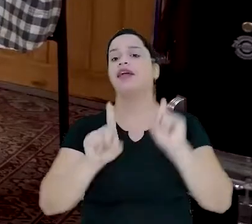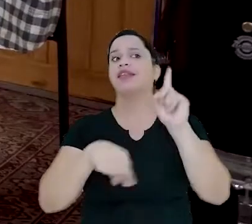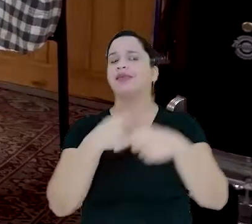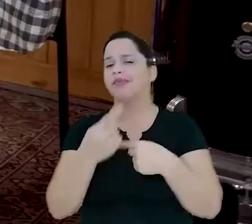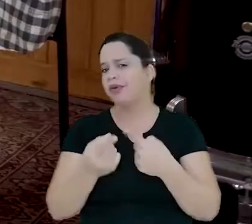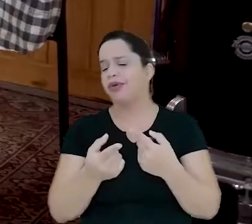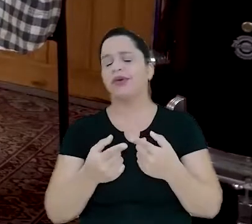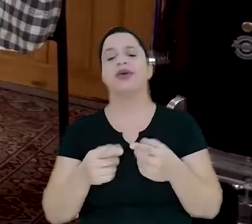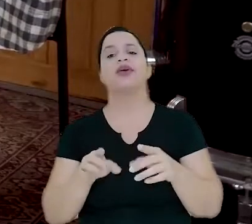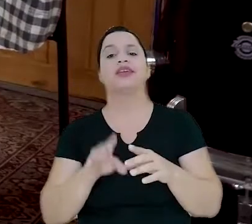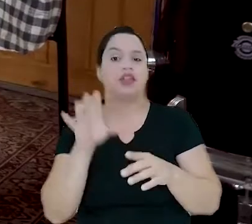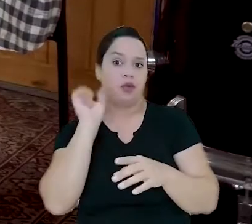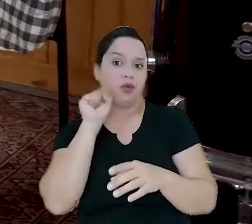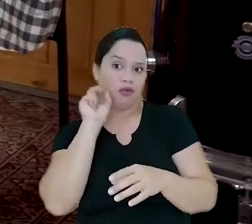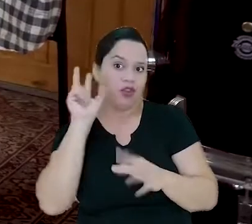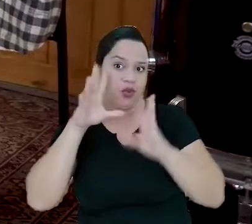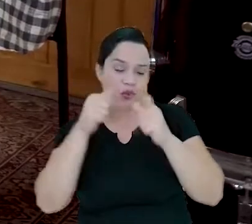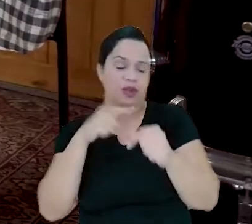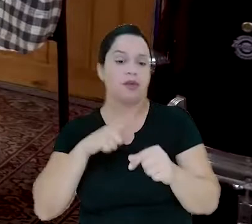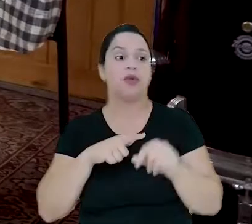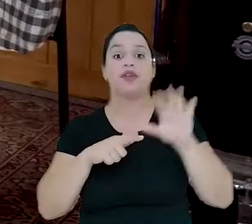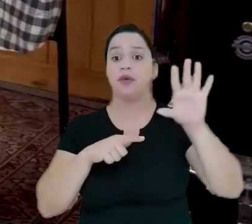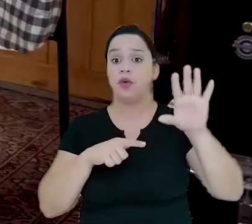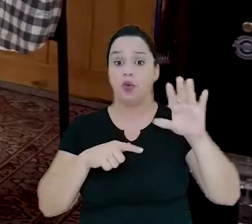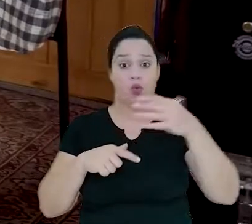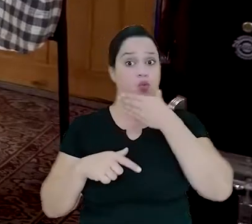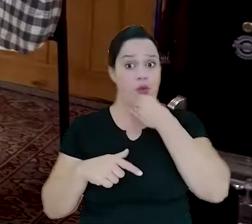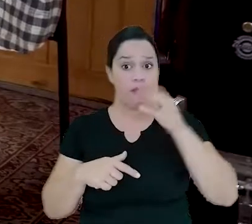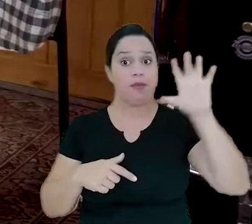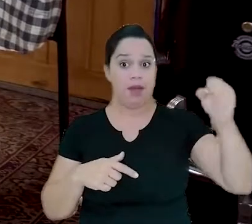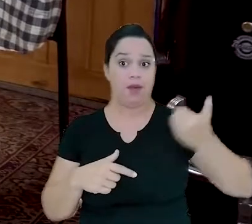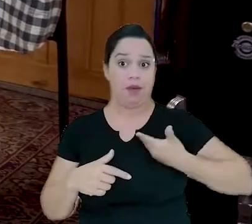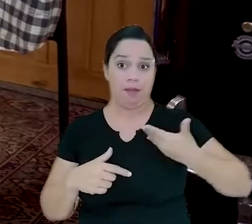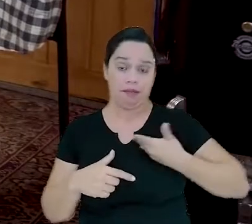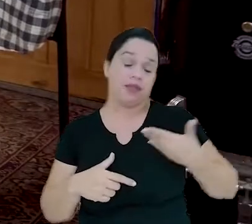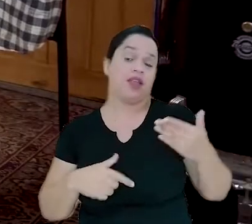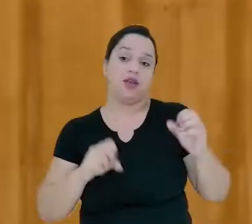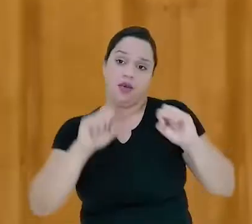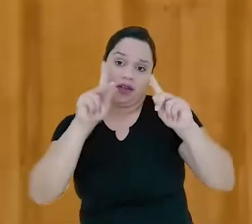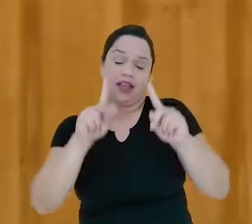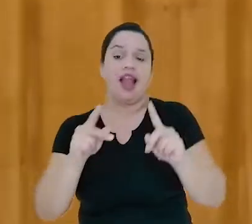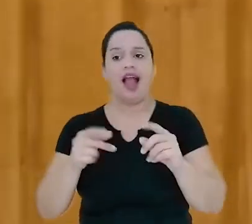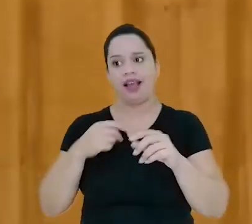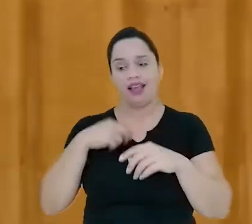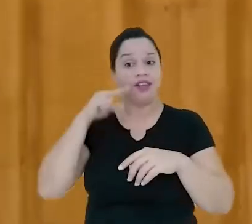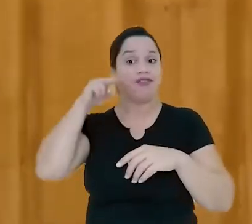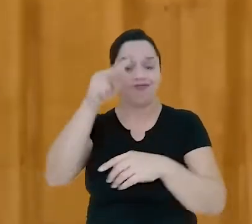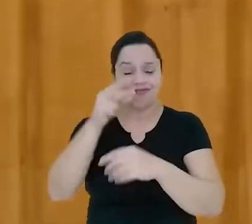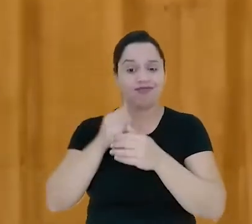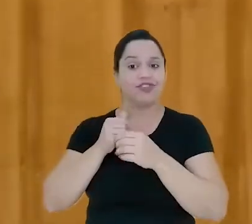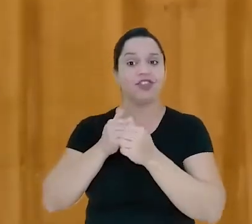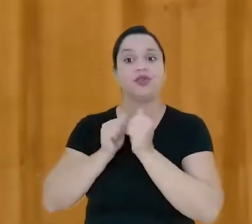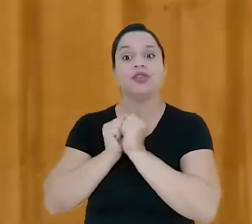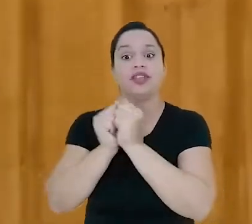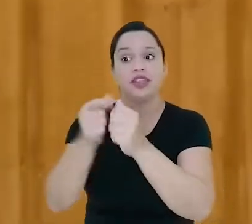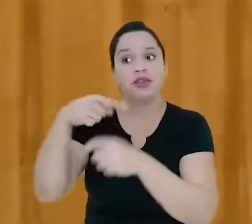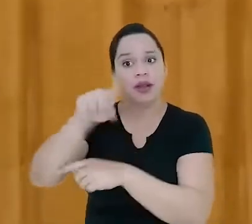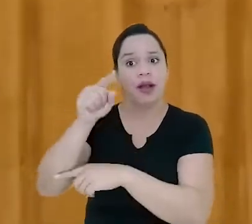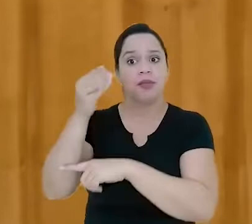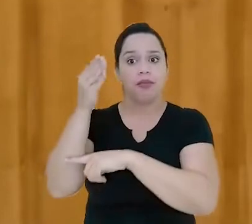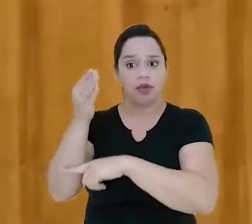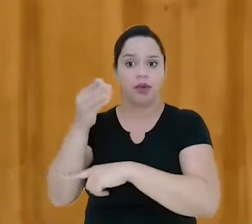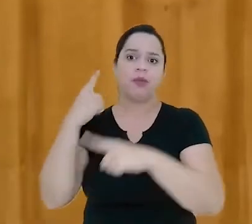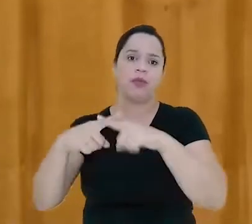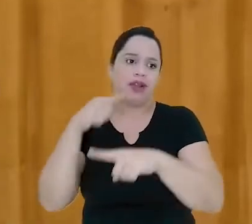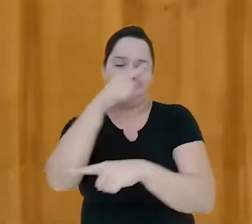ele pega o amigo dele, aí fala assim, Patrícia, aí o que que era? Ela achava, aí ela pegou indo no motel, porque na escuta, na entrada